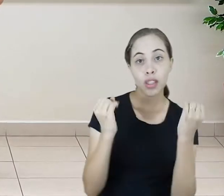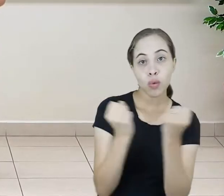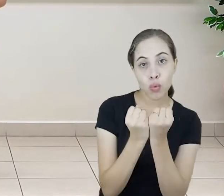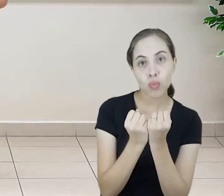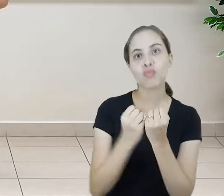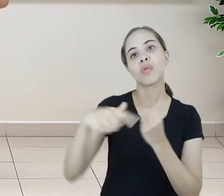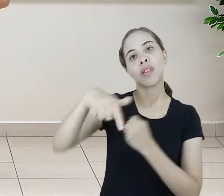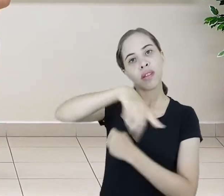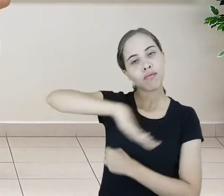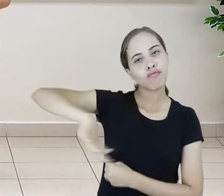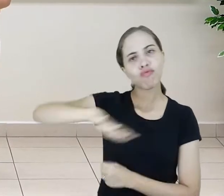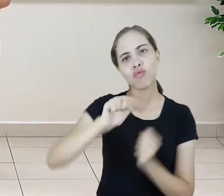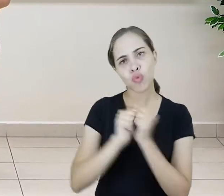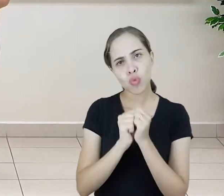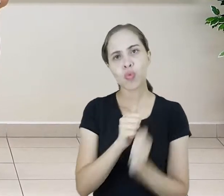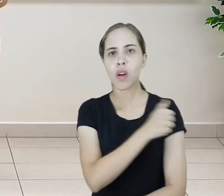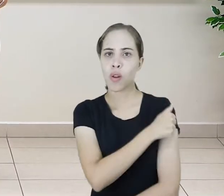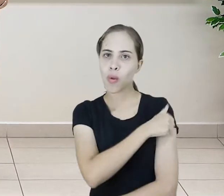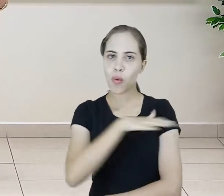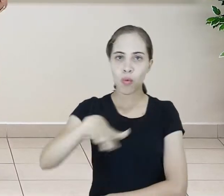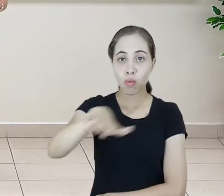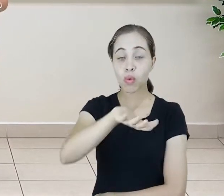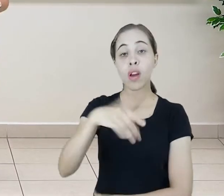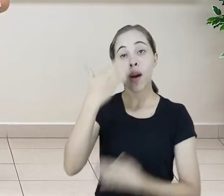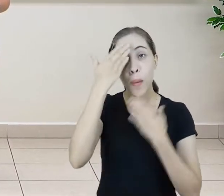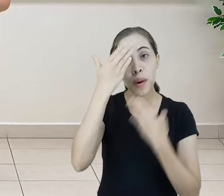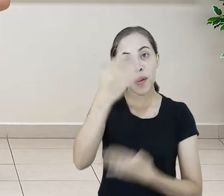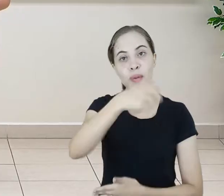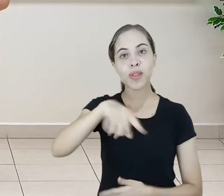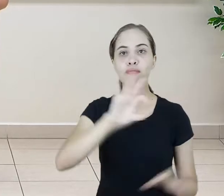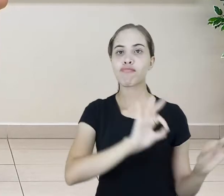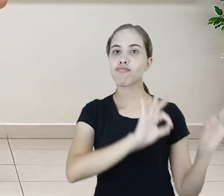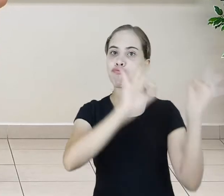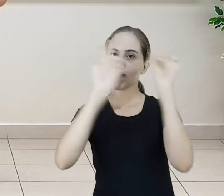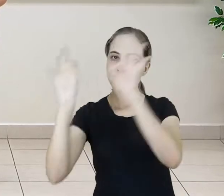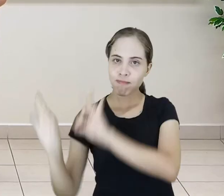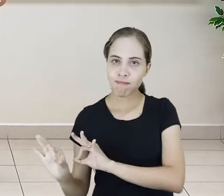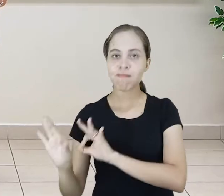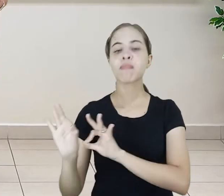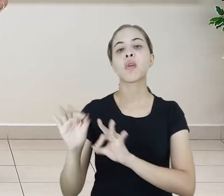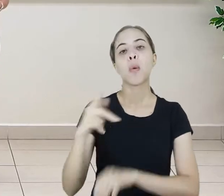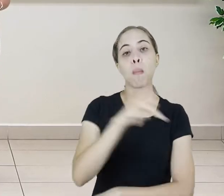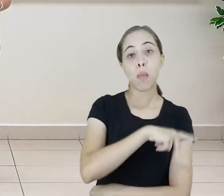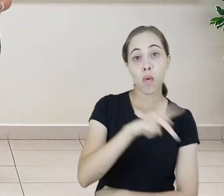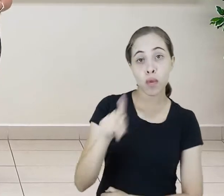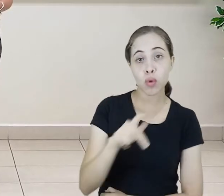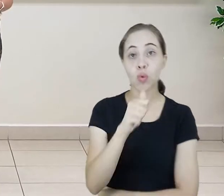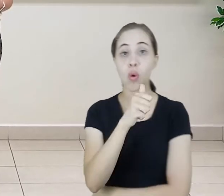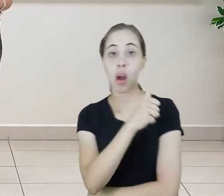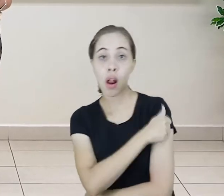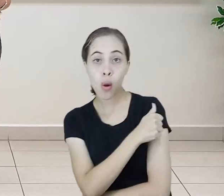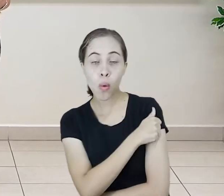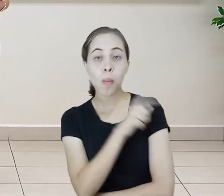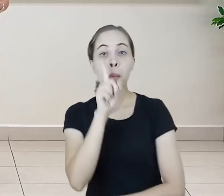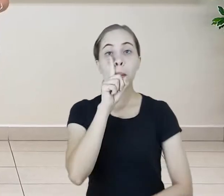aqui conosco. E também gostaríamos de agradecer vocês que estão assistindo essa transmissão. Todos os professores, alunos, pais e líderes,